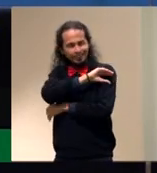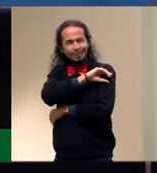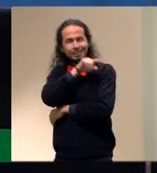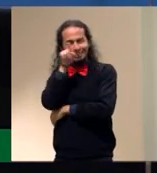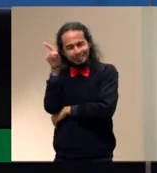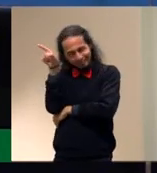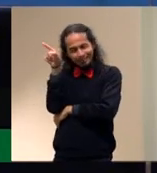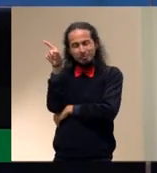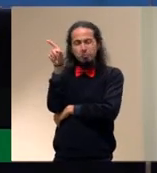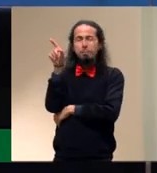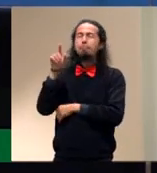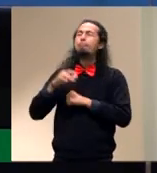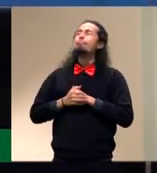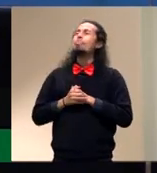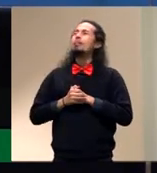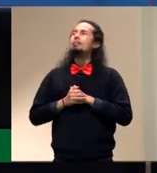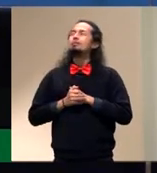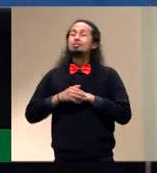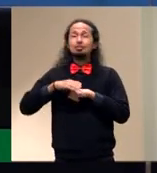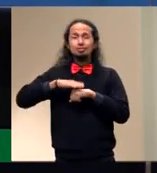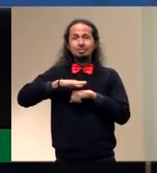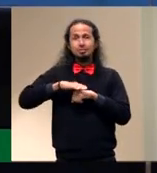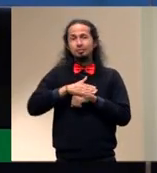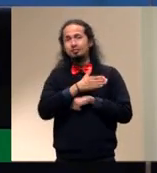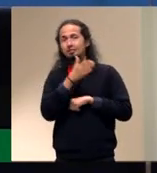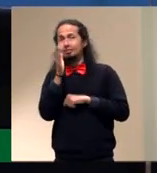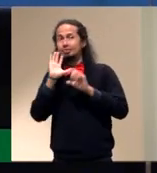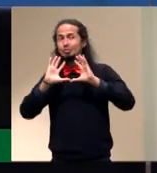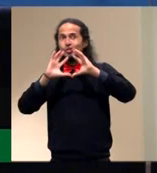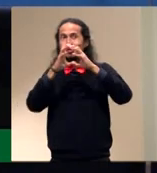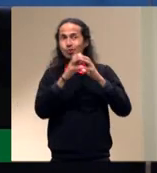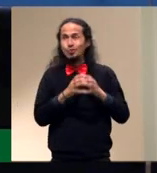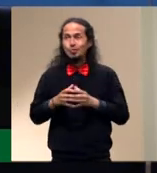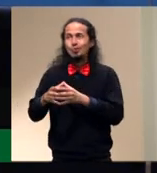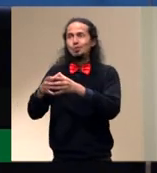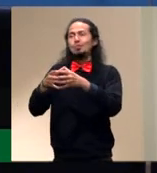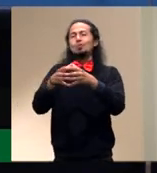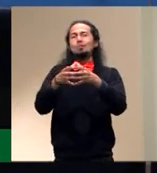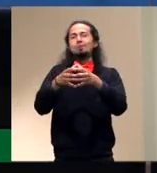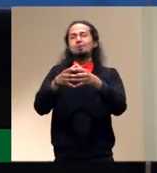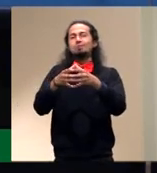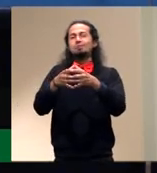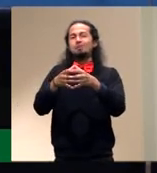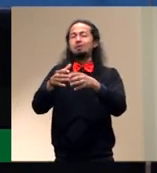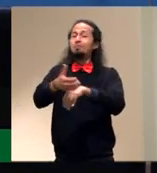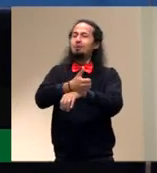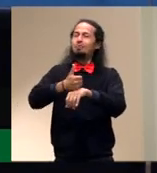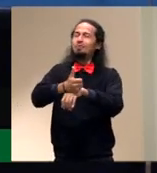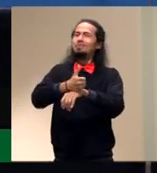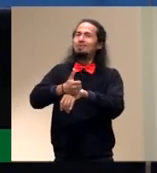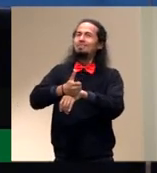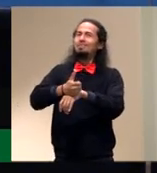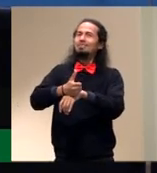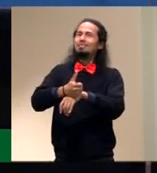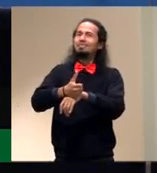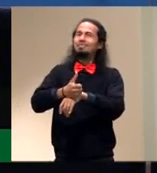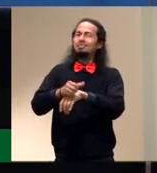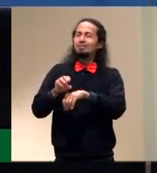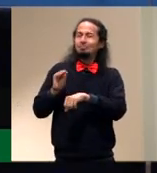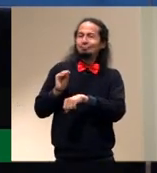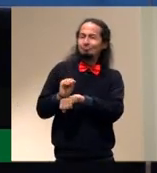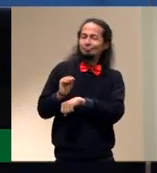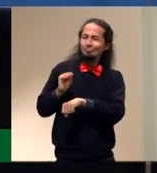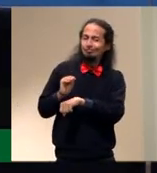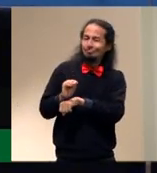nós temos tentado chamar de uma grande categoria, né, profissionais docentes, né, para uma prática